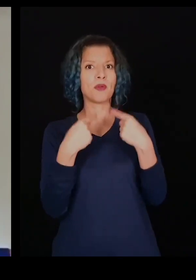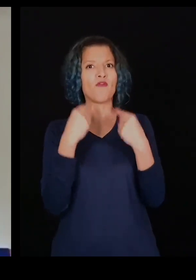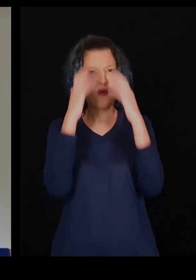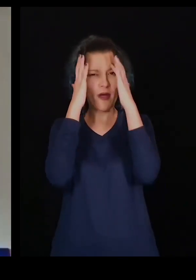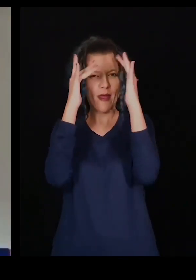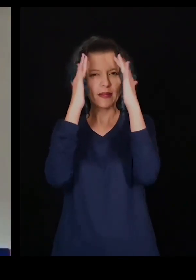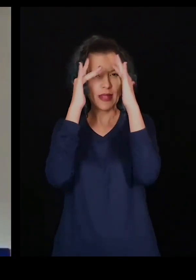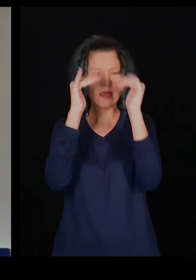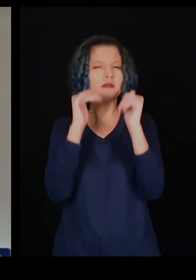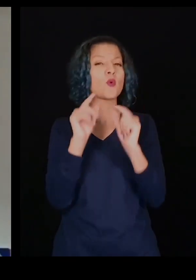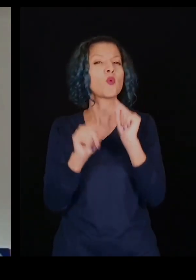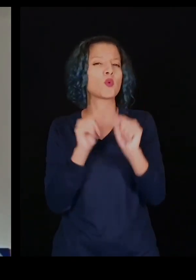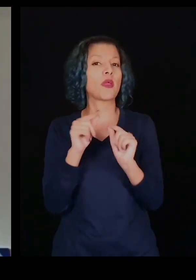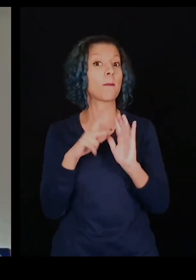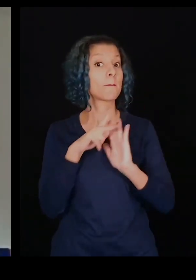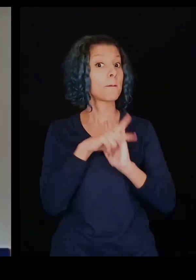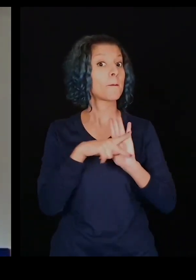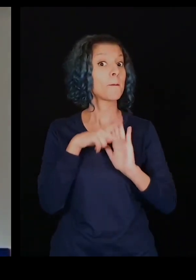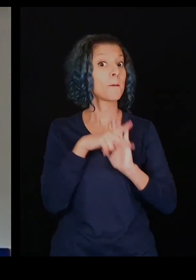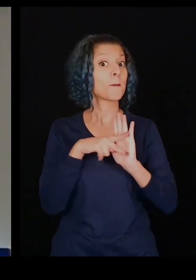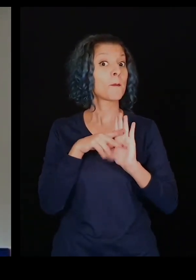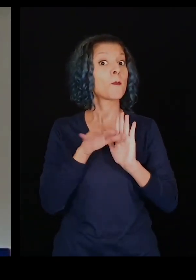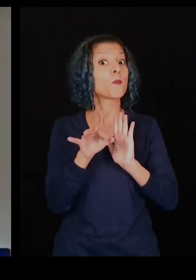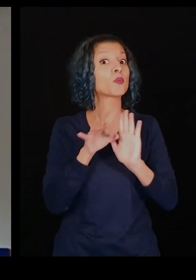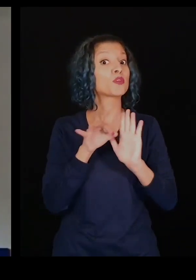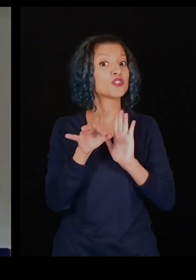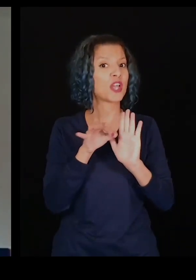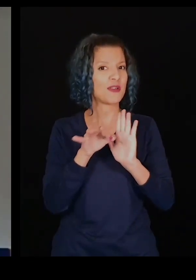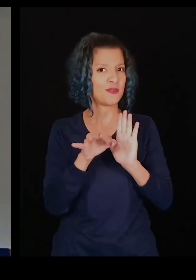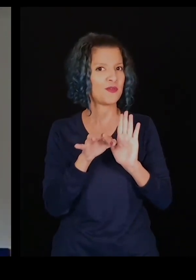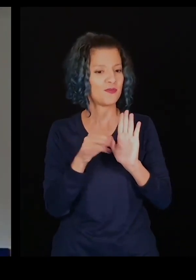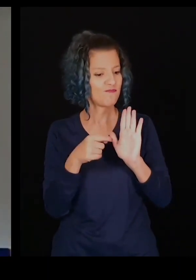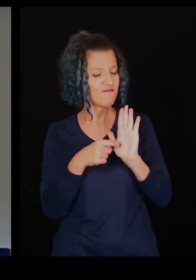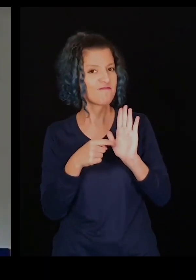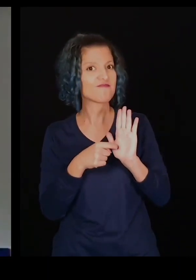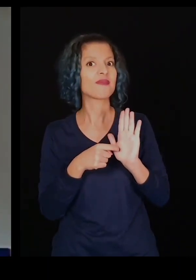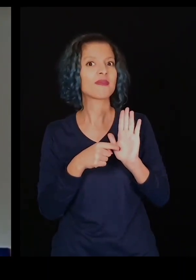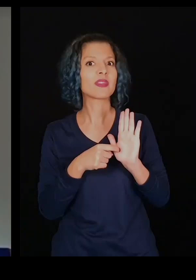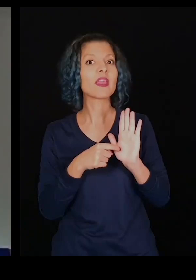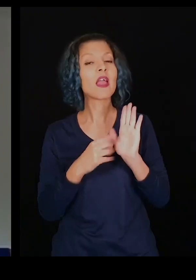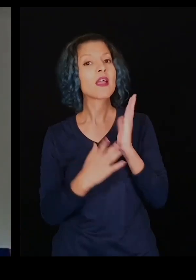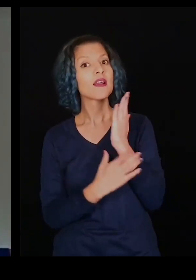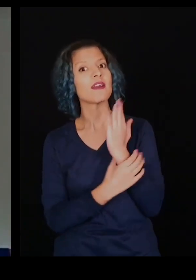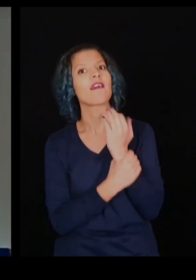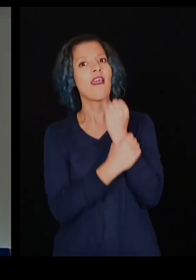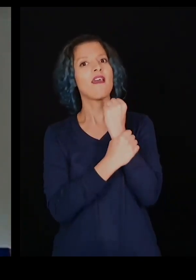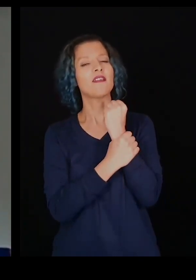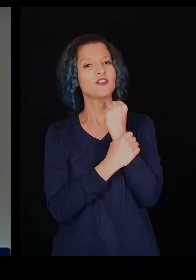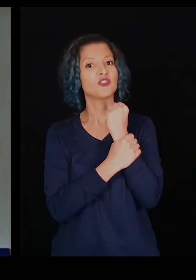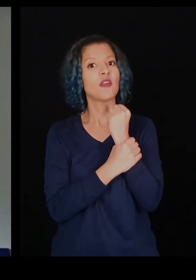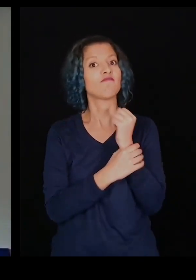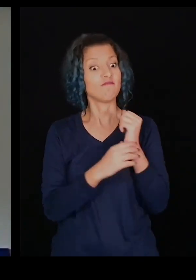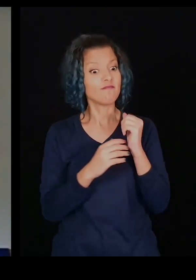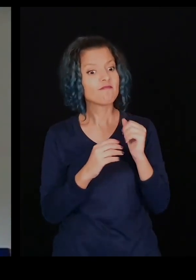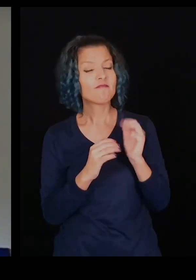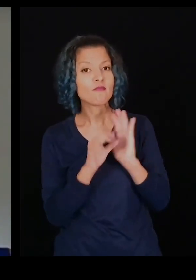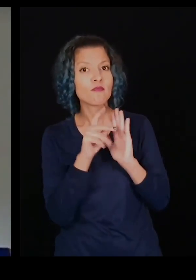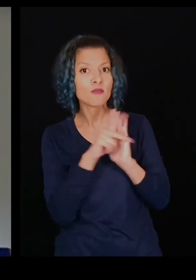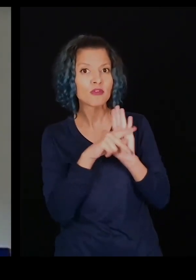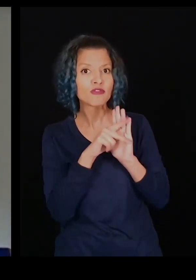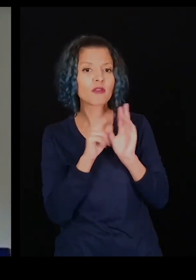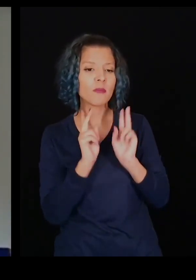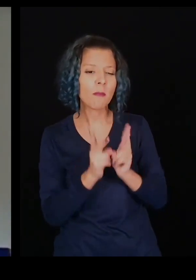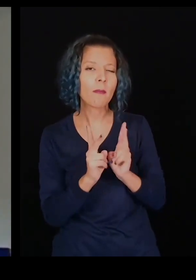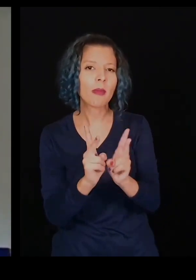que nos dessem uma garantia maior de permanência no tempo. Eu não sei se isso é um impacto, como o Hugo colocou, claro